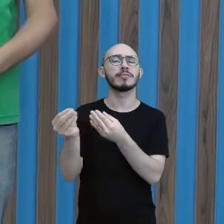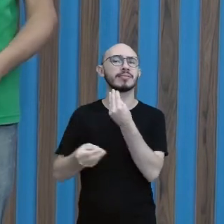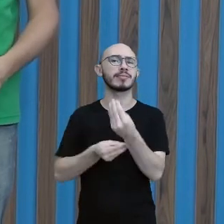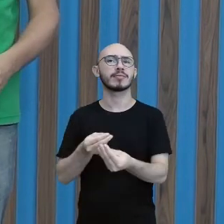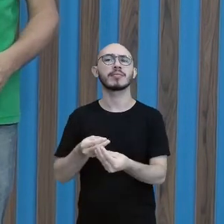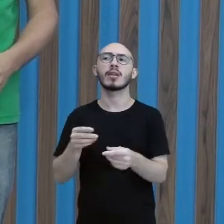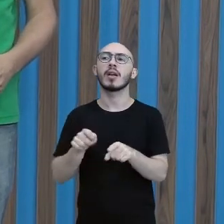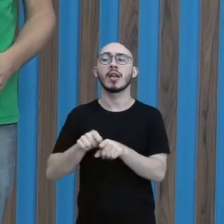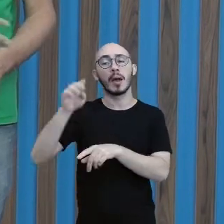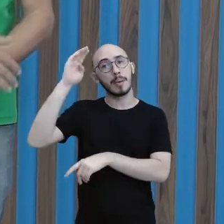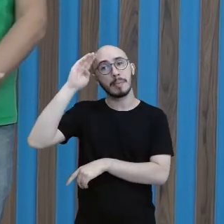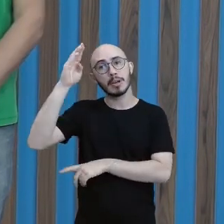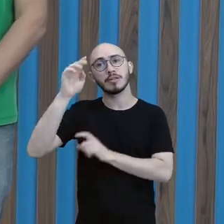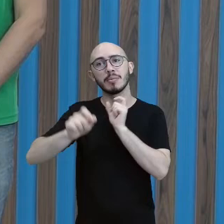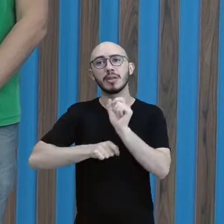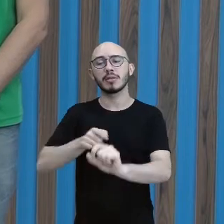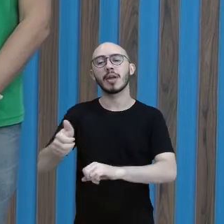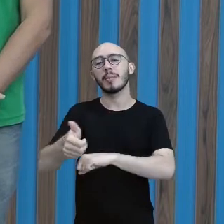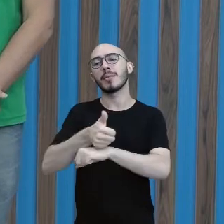profissões menos,